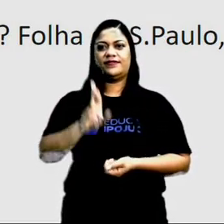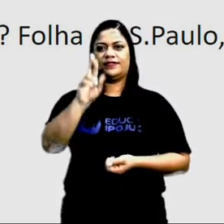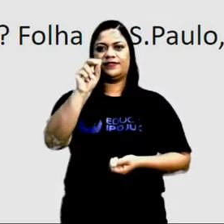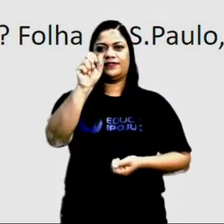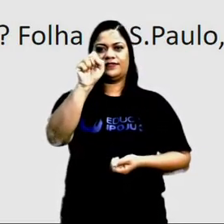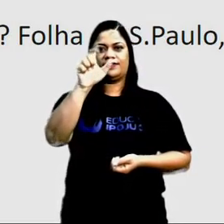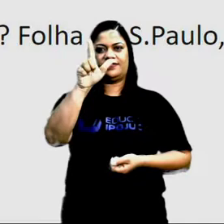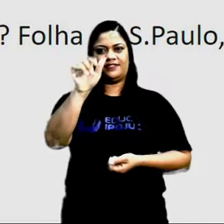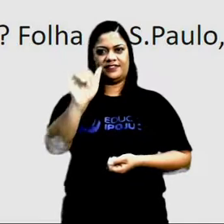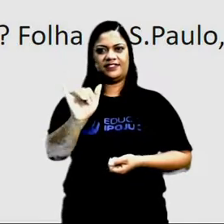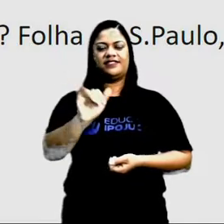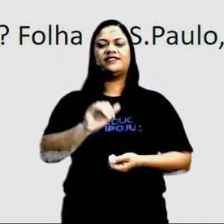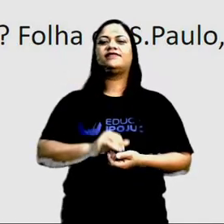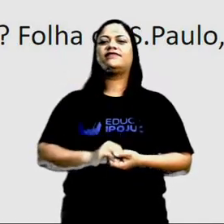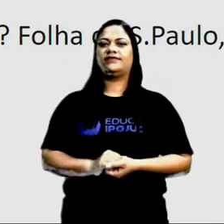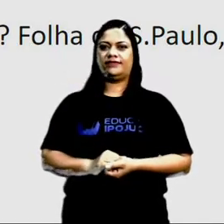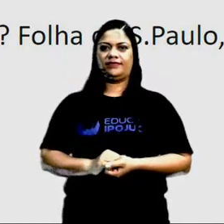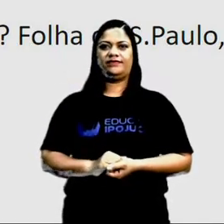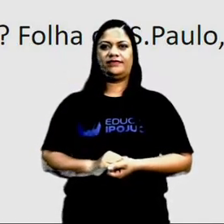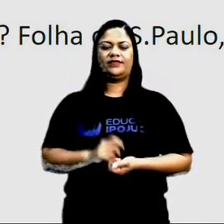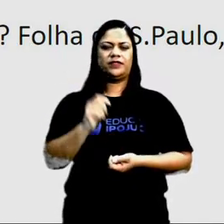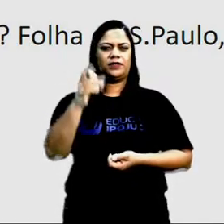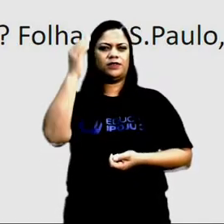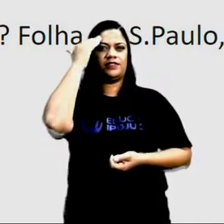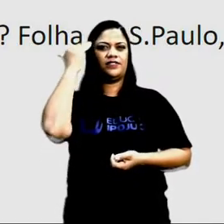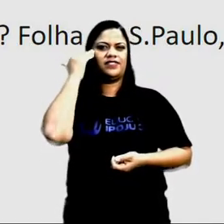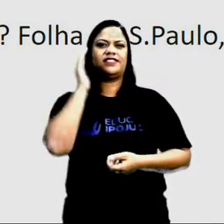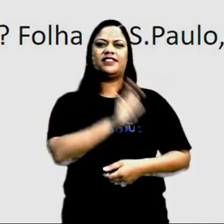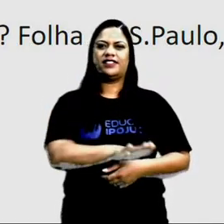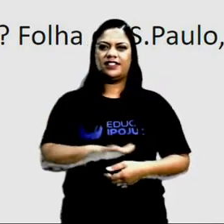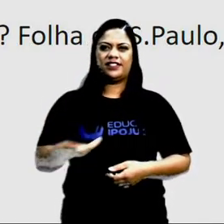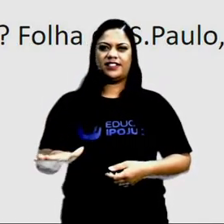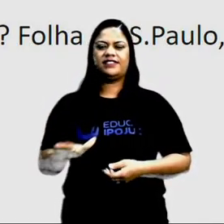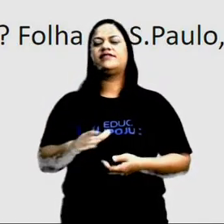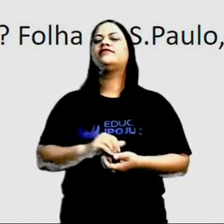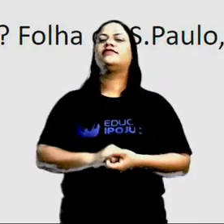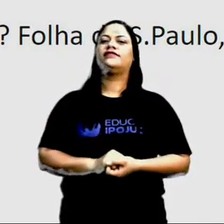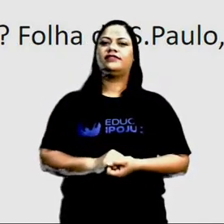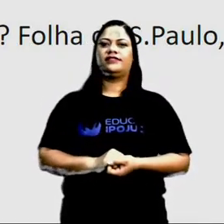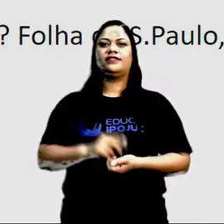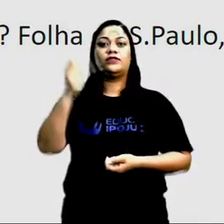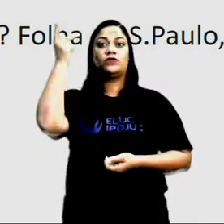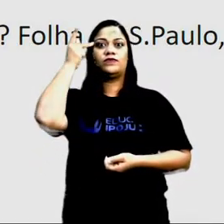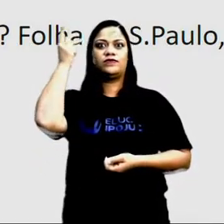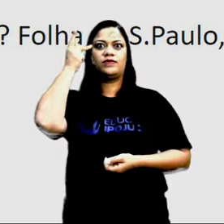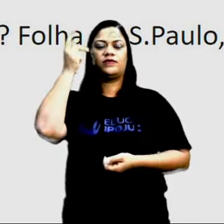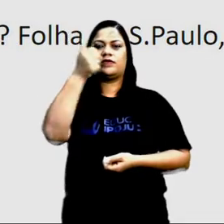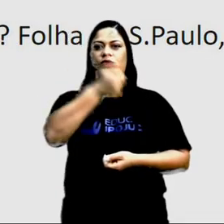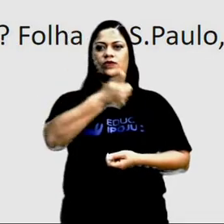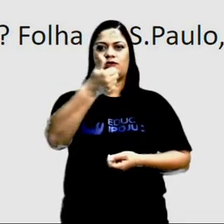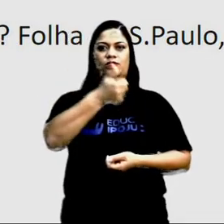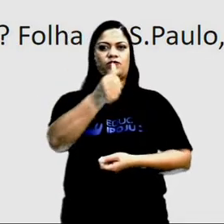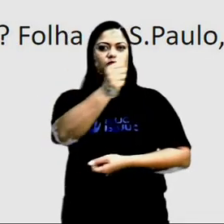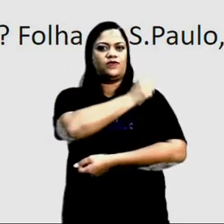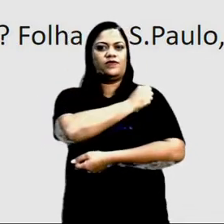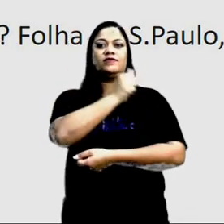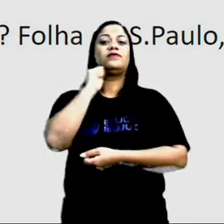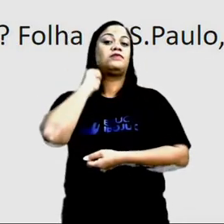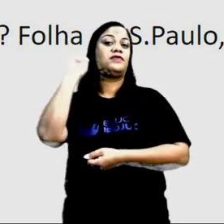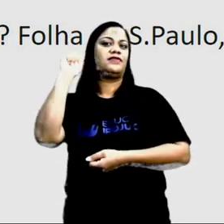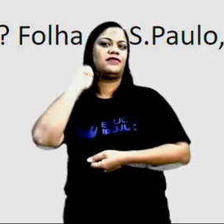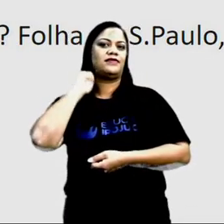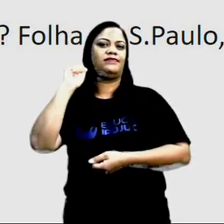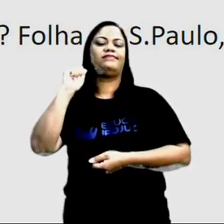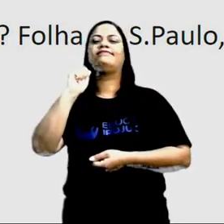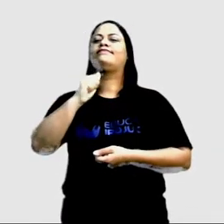Roseli Sayão, pré-adolescente é criança, Folha de São Paulo, São Paulo, 11 de abril de 2015,